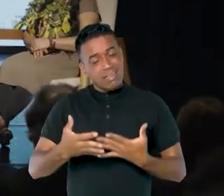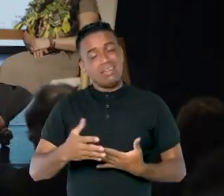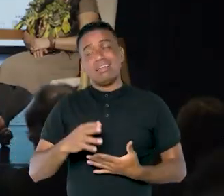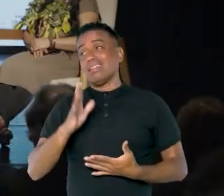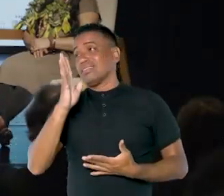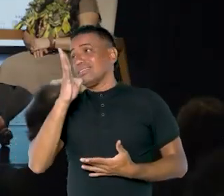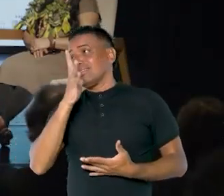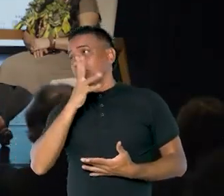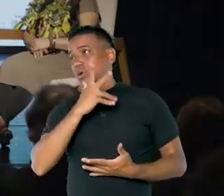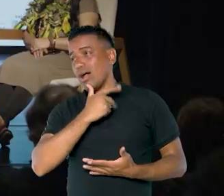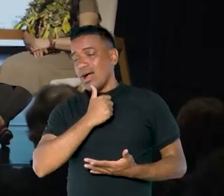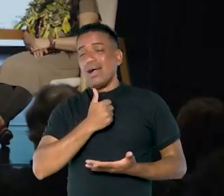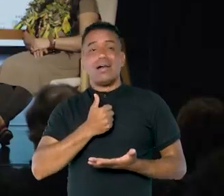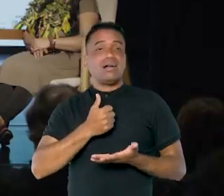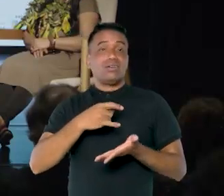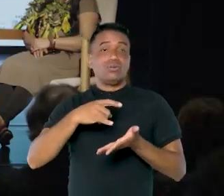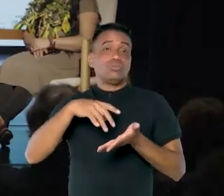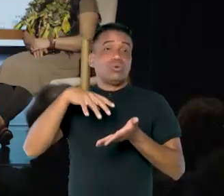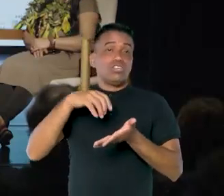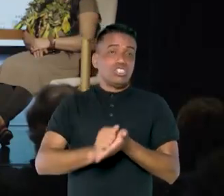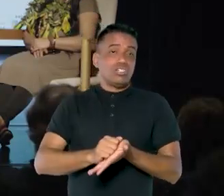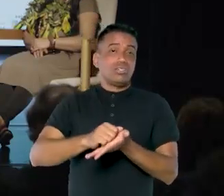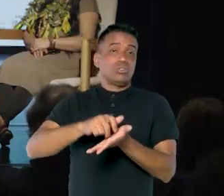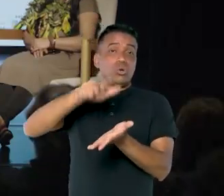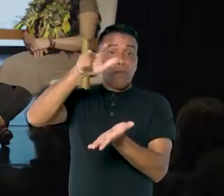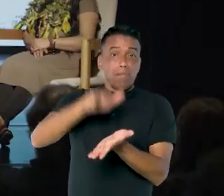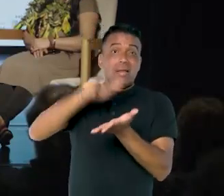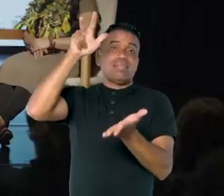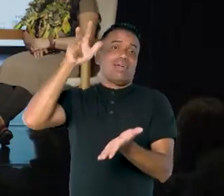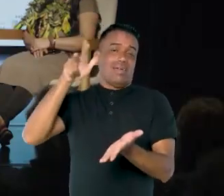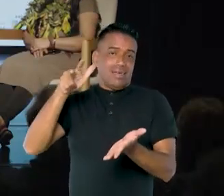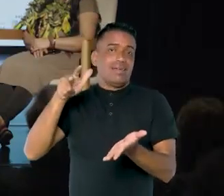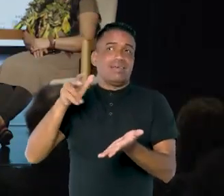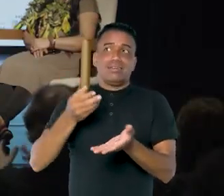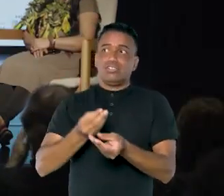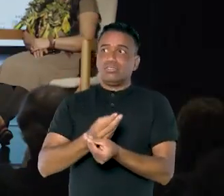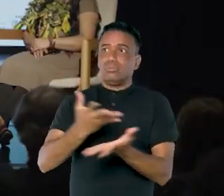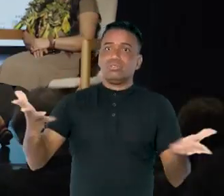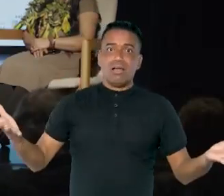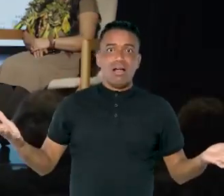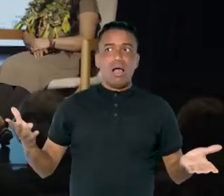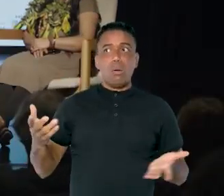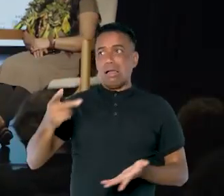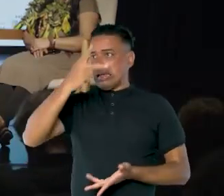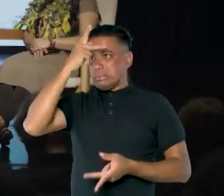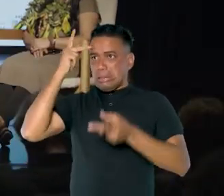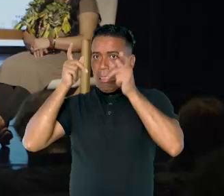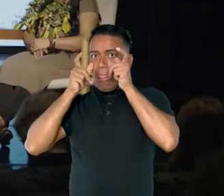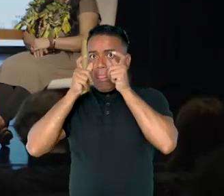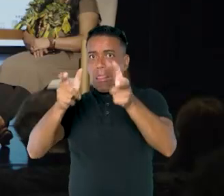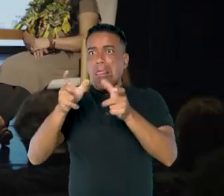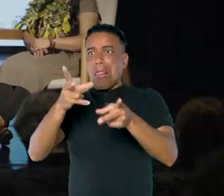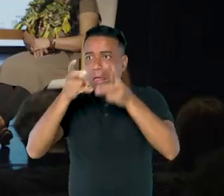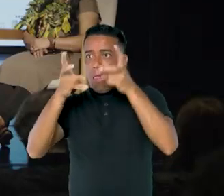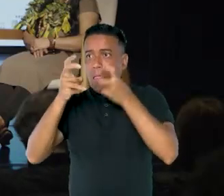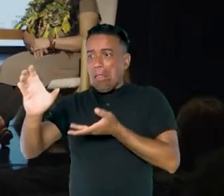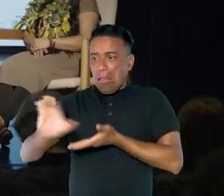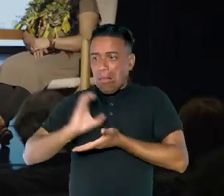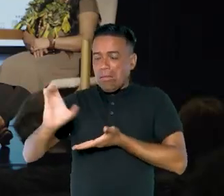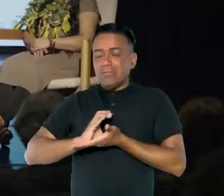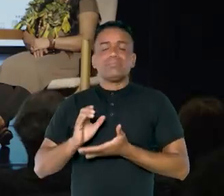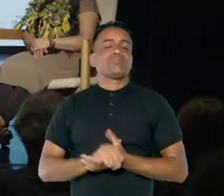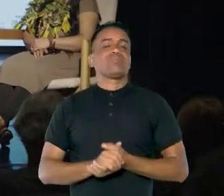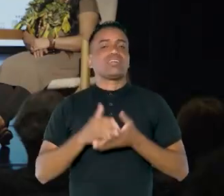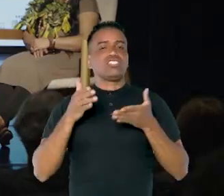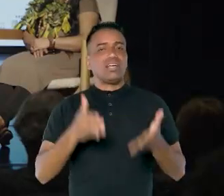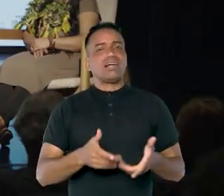em relação à patente, a modos de distribuição, ao enriquecimento? Como você vê a importância dessa chegada cada vez maior, ainda